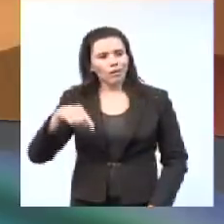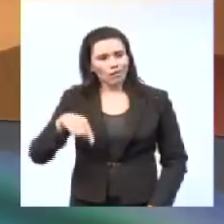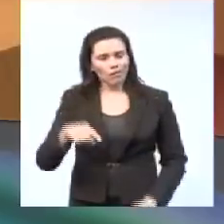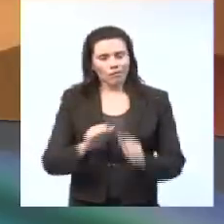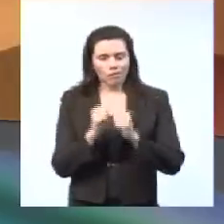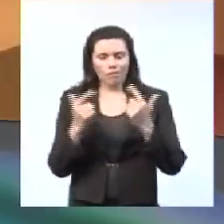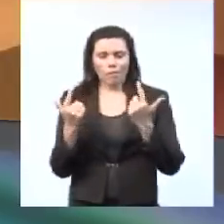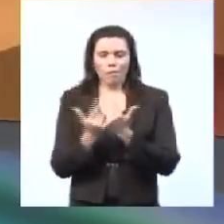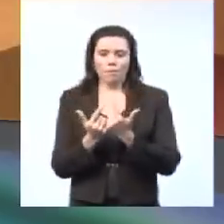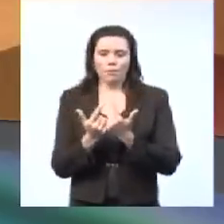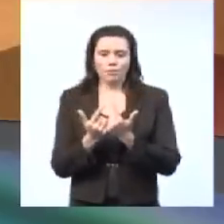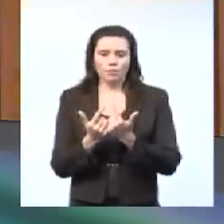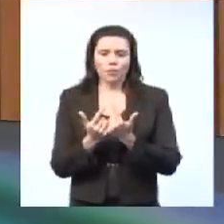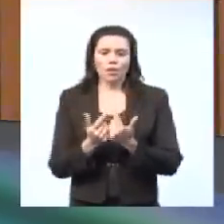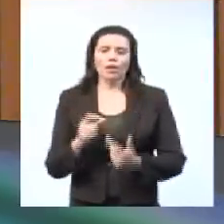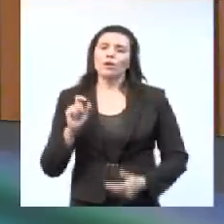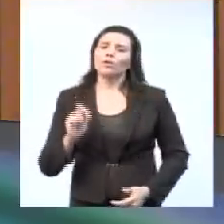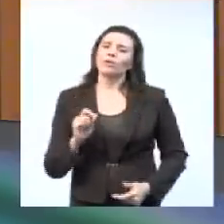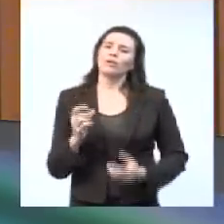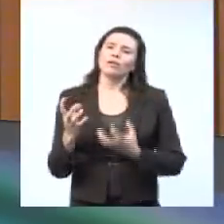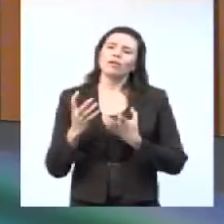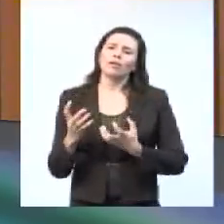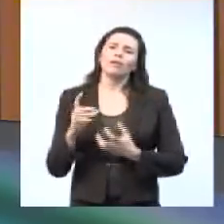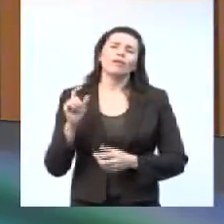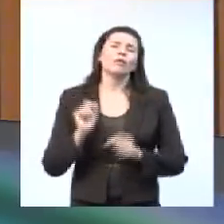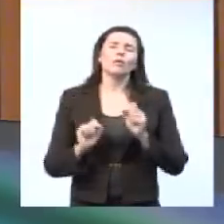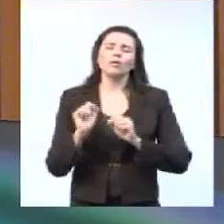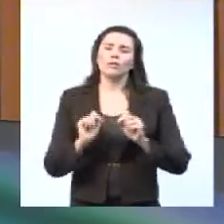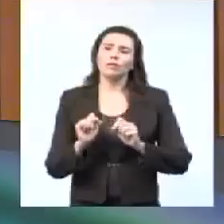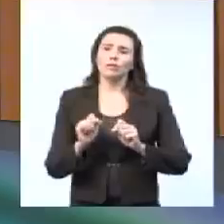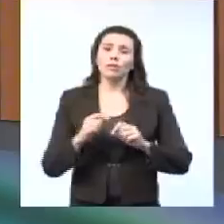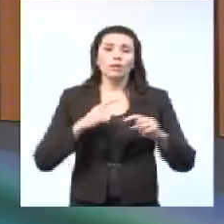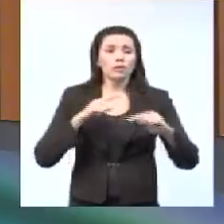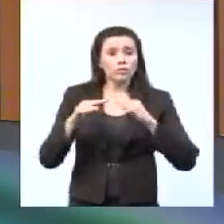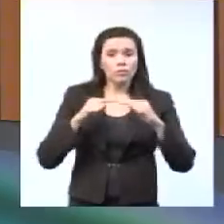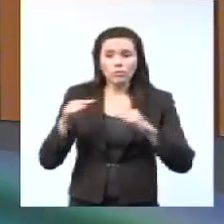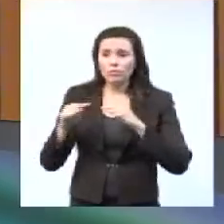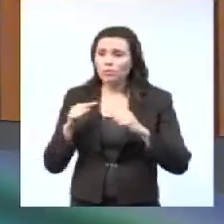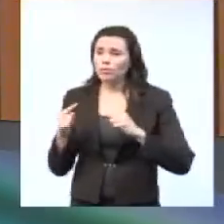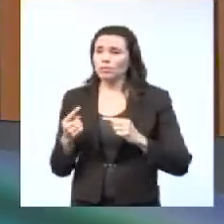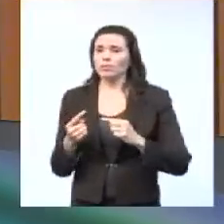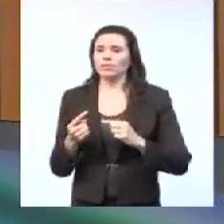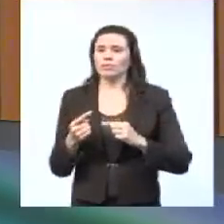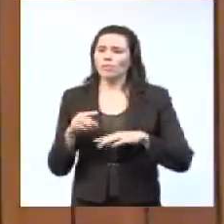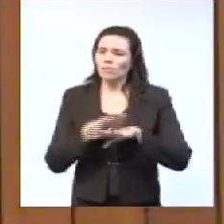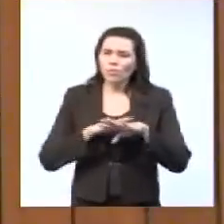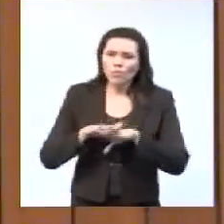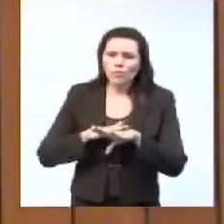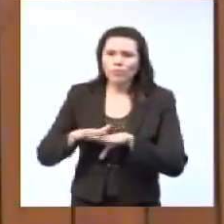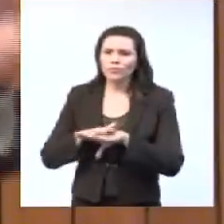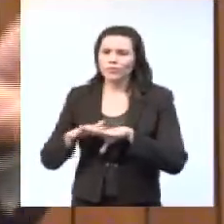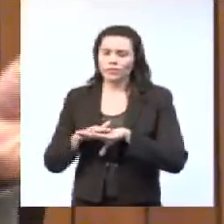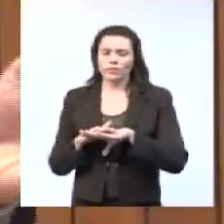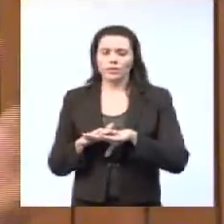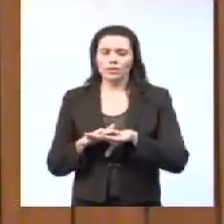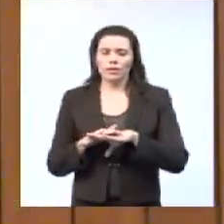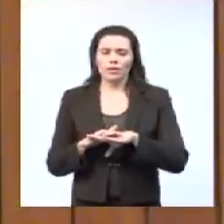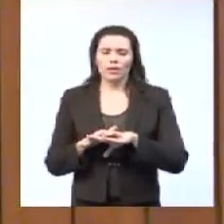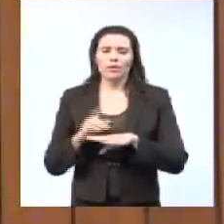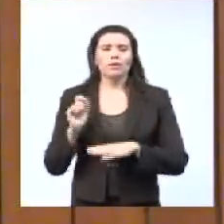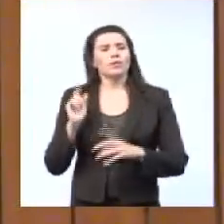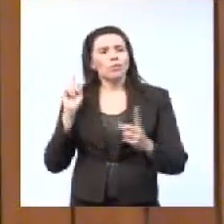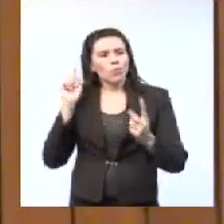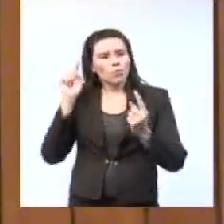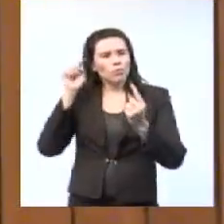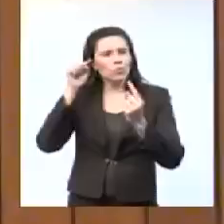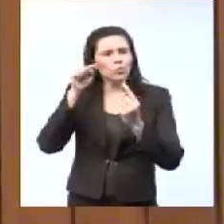se quer, na verdade, é uma discussão, é uma abertura de diálogo para que se busque, na verdade, um entendimento que seja bom